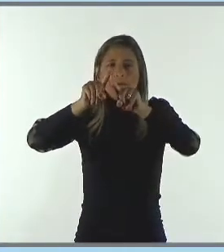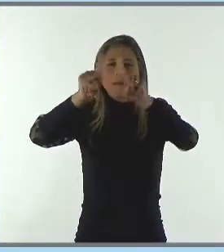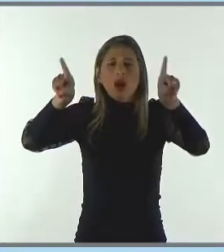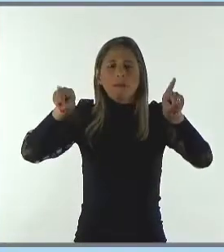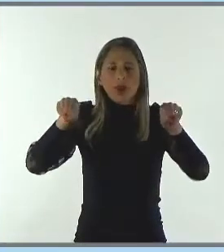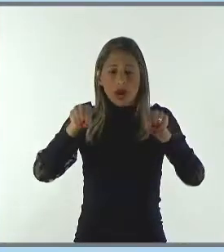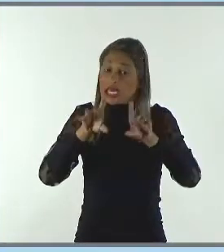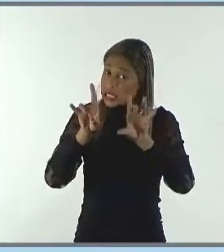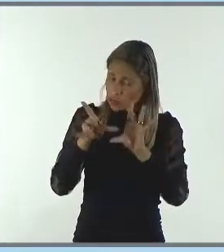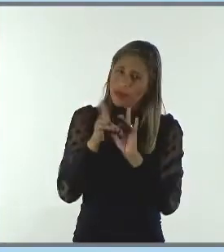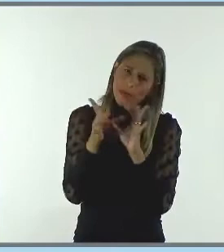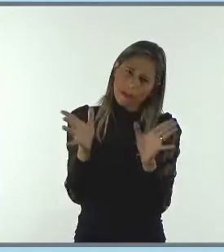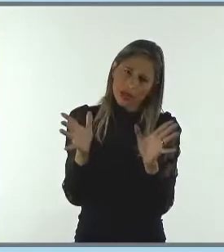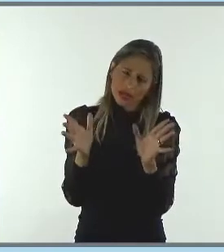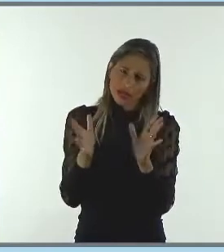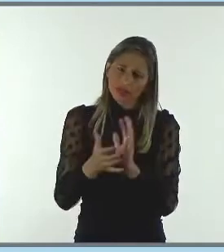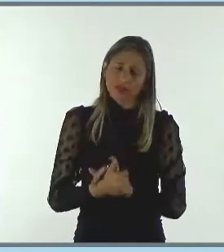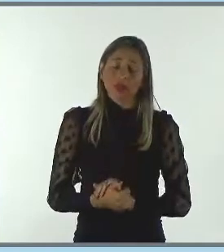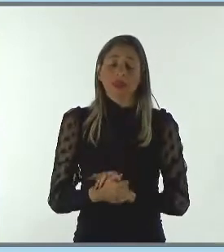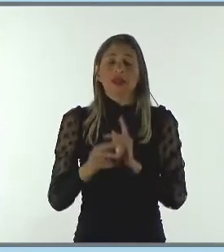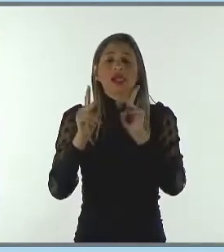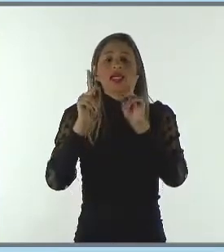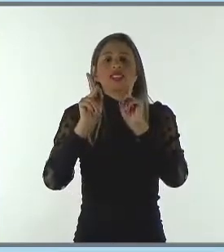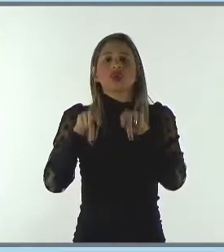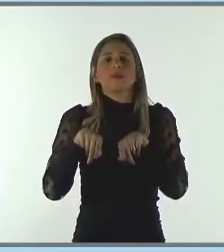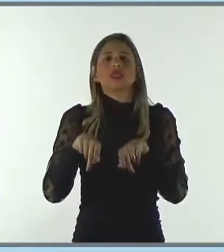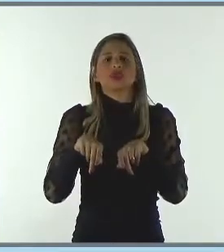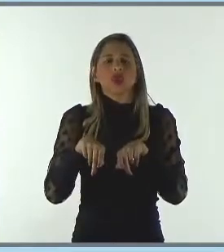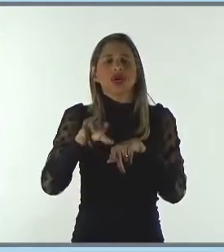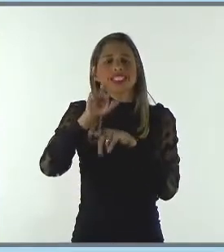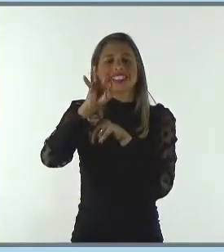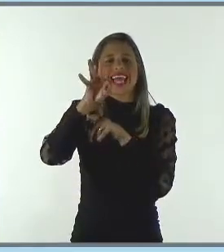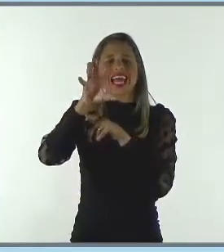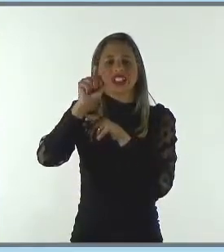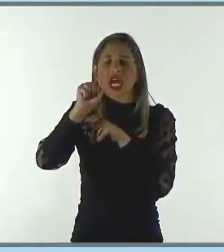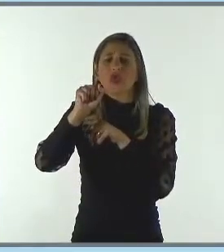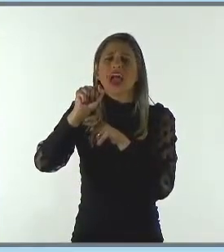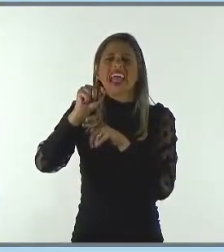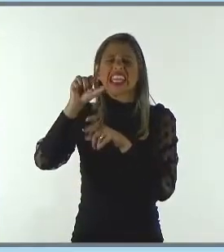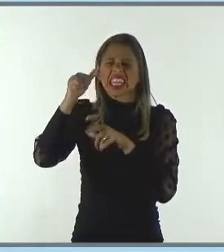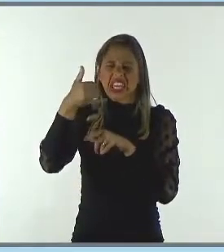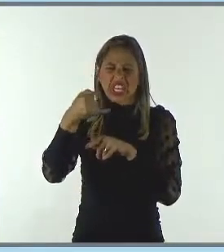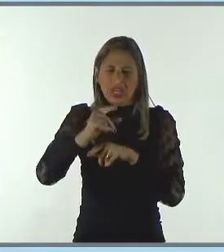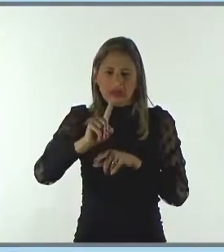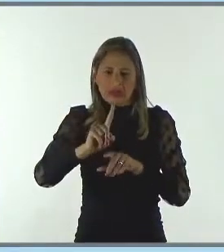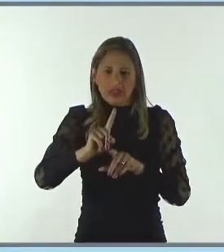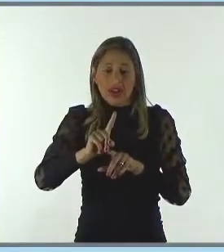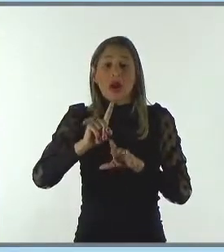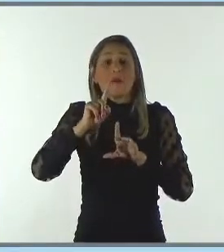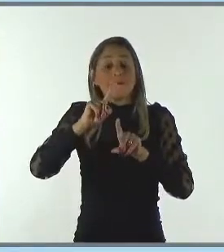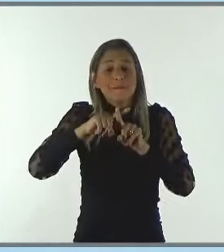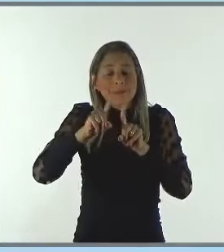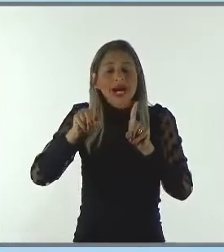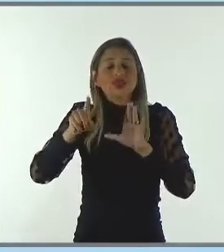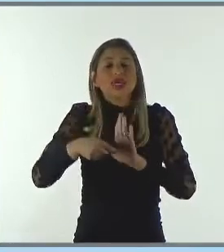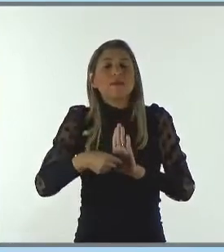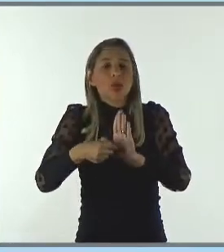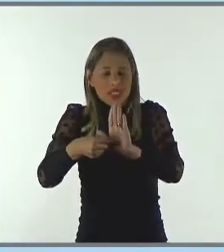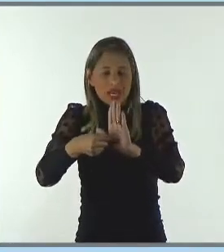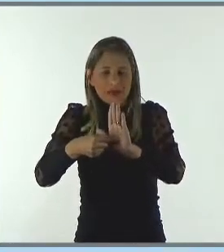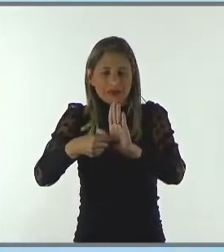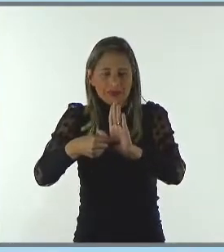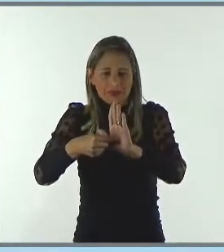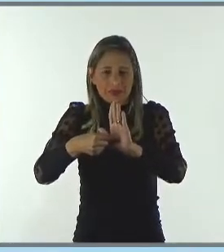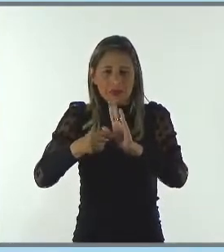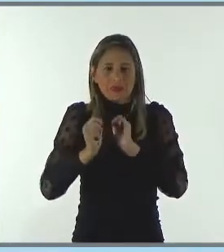vocês me permitirem. Eu sou uma pessoa cética, não chego a ser pessimista, mas eu queria traçar um retrato